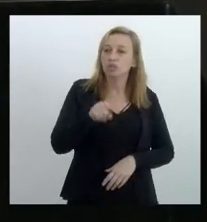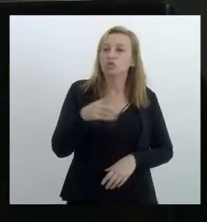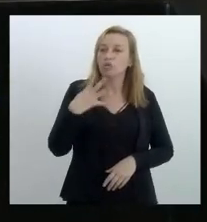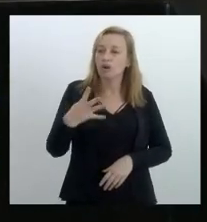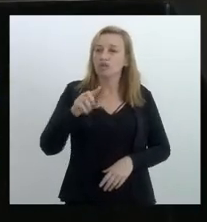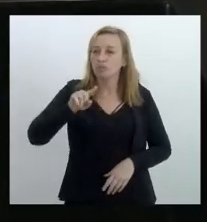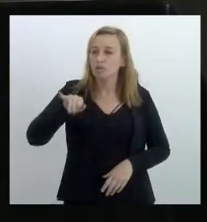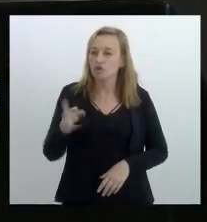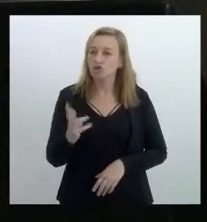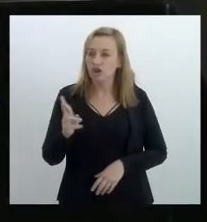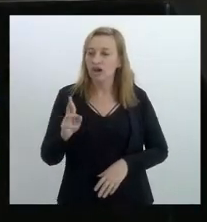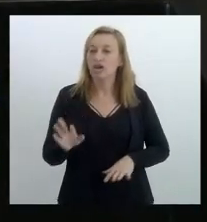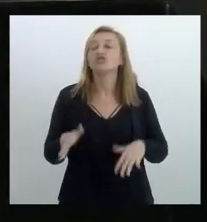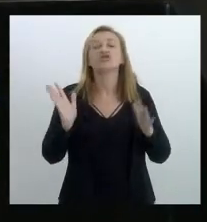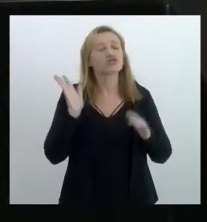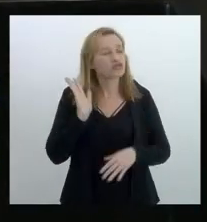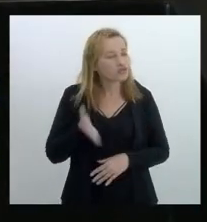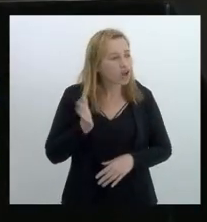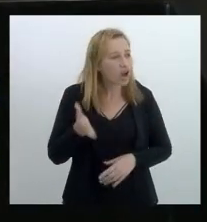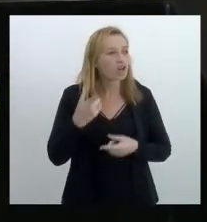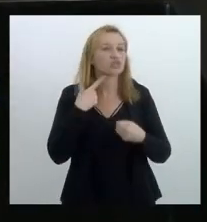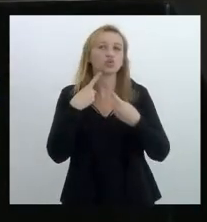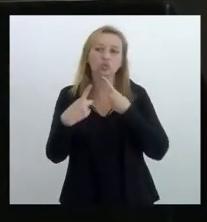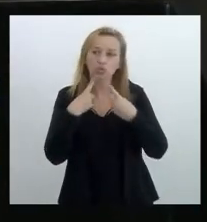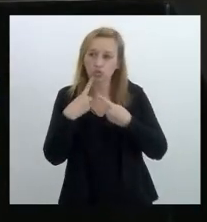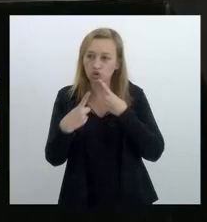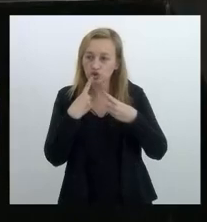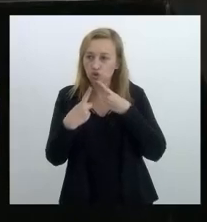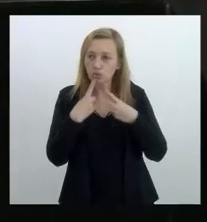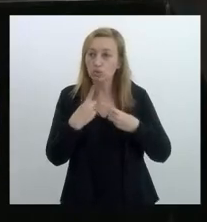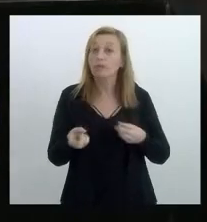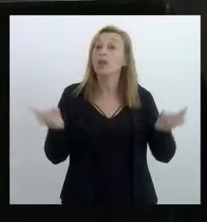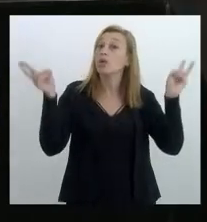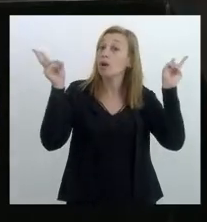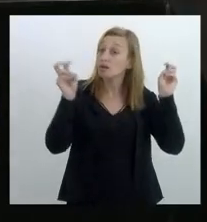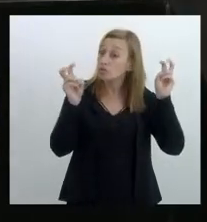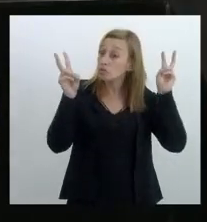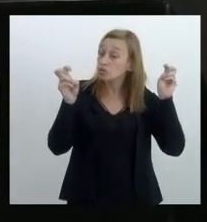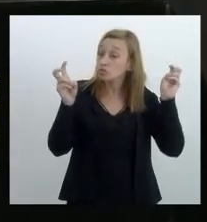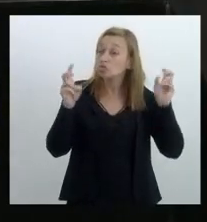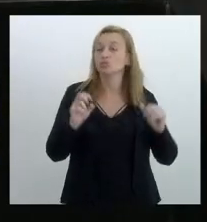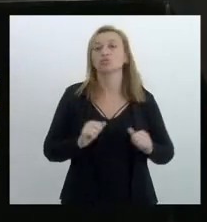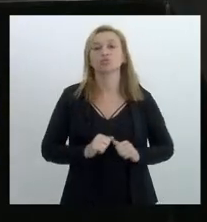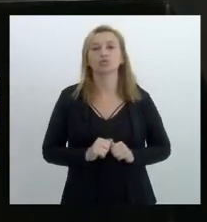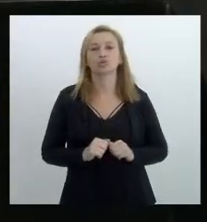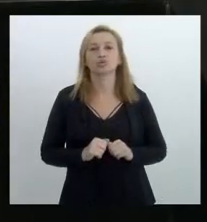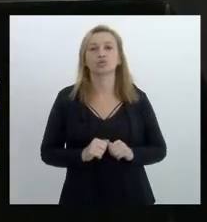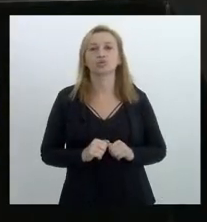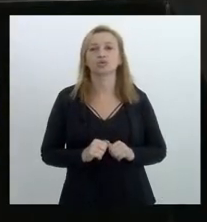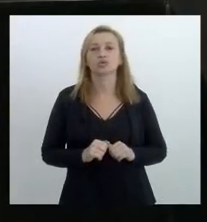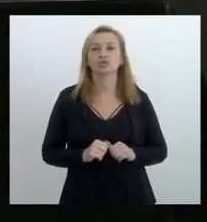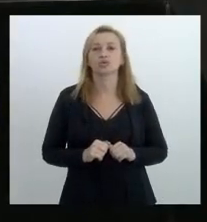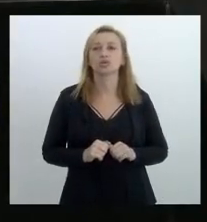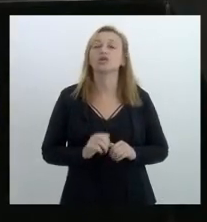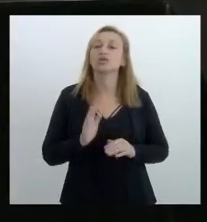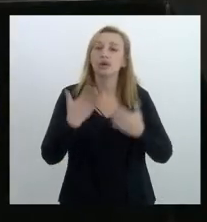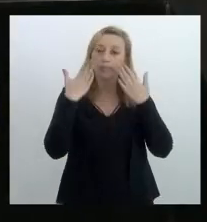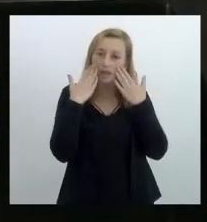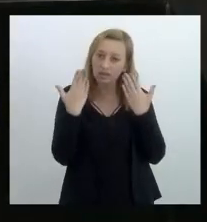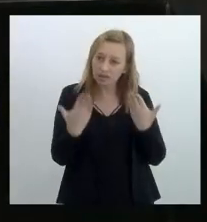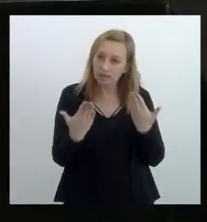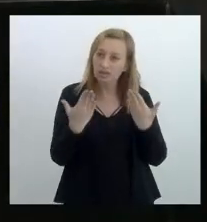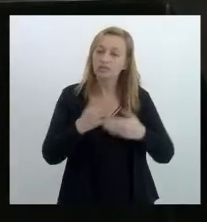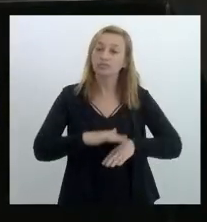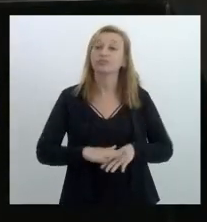reais. Nós já estávamos discutindo a questão das medidas que seriam